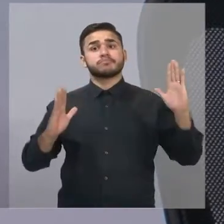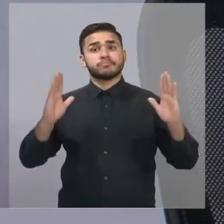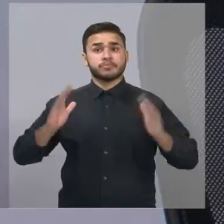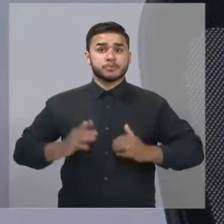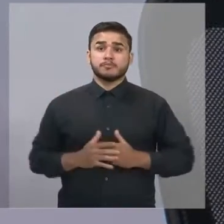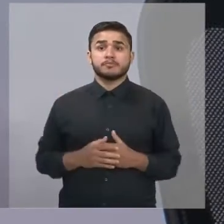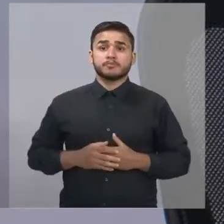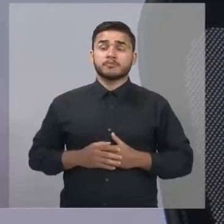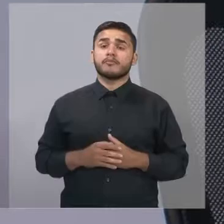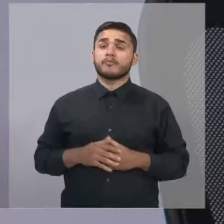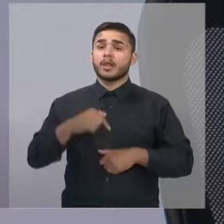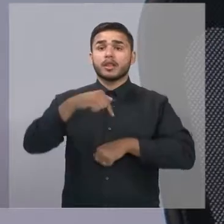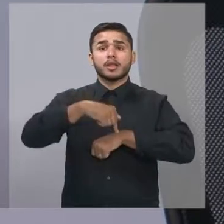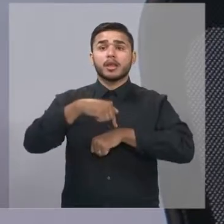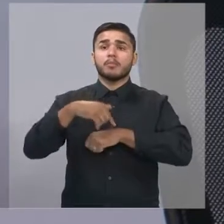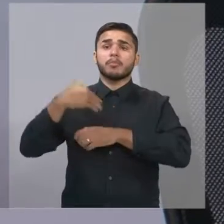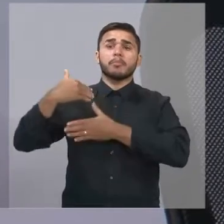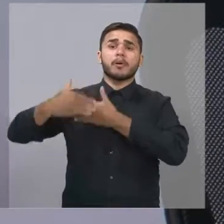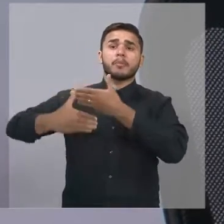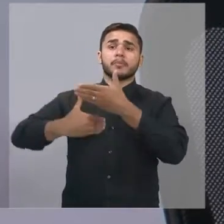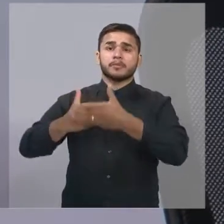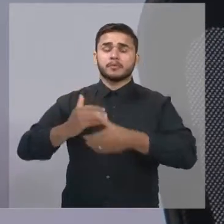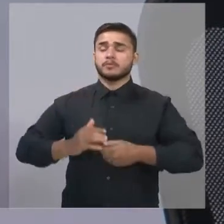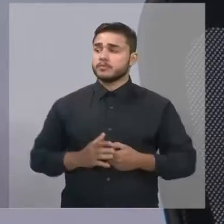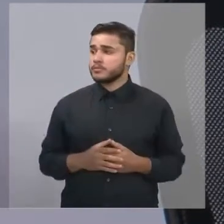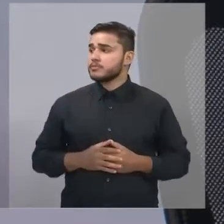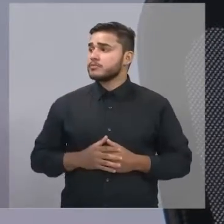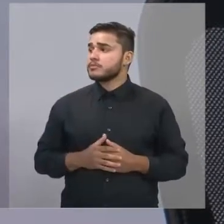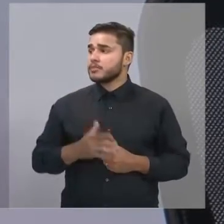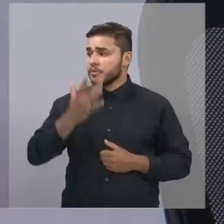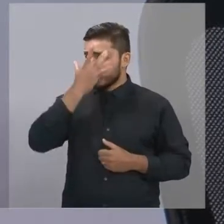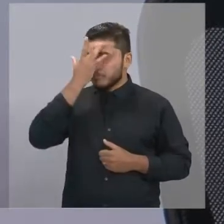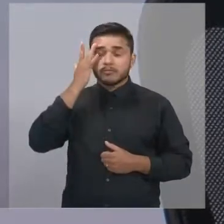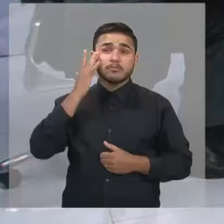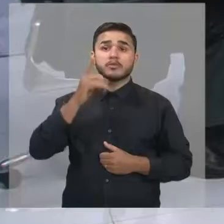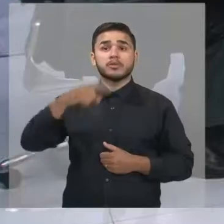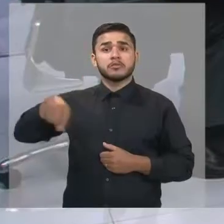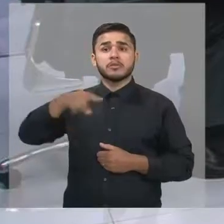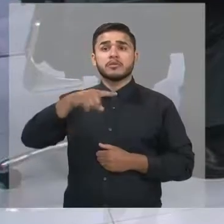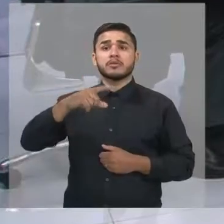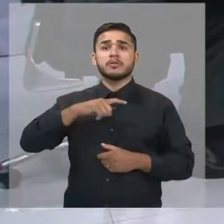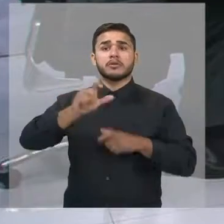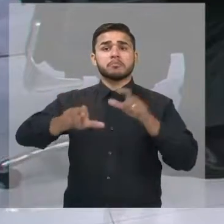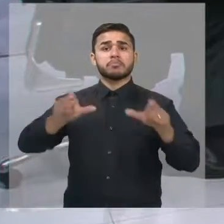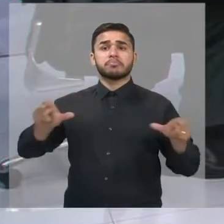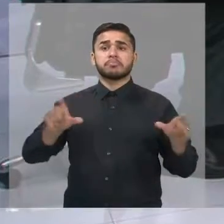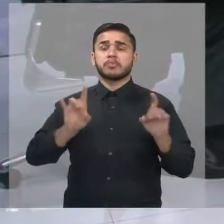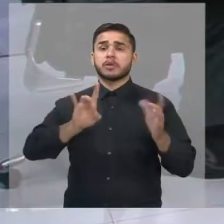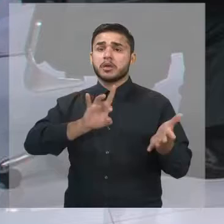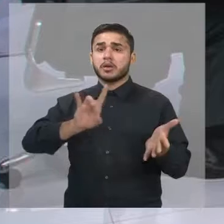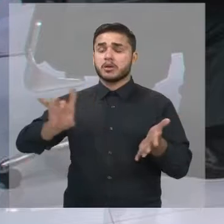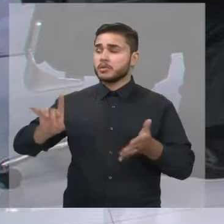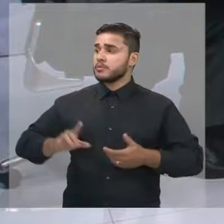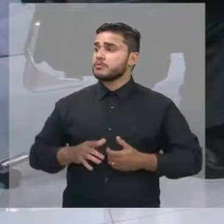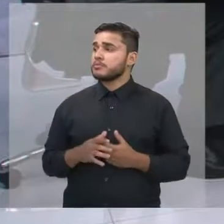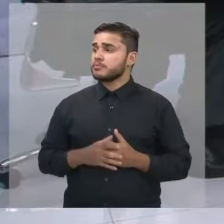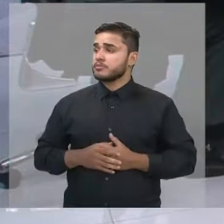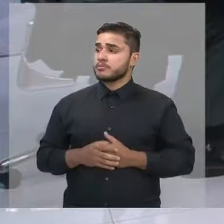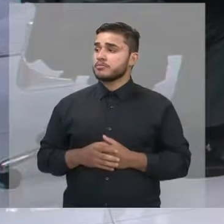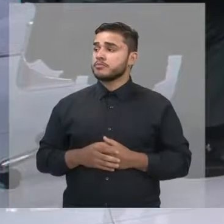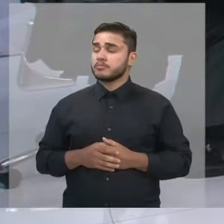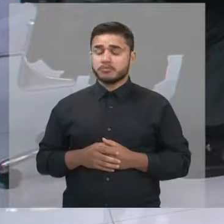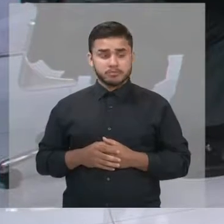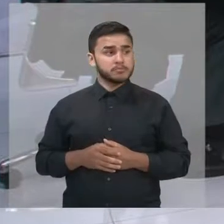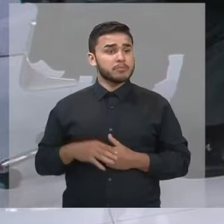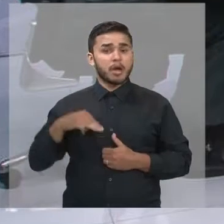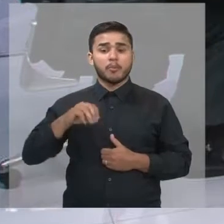vai regular, né? Então, que deixem os indivíduos regularem esta moral. A moral é dos indivíduos. Aliás, em boa hora, é